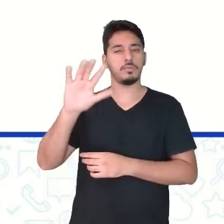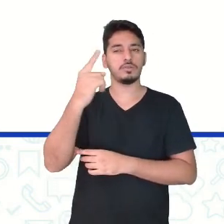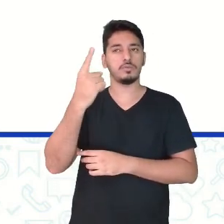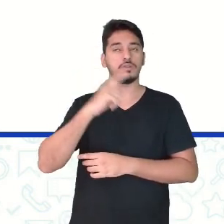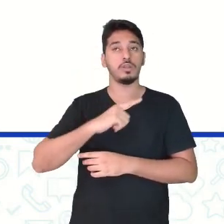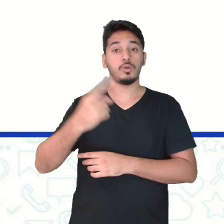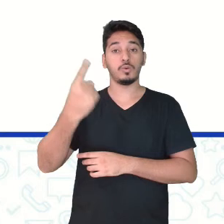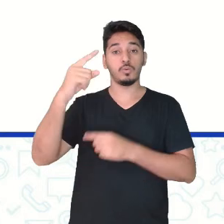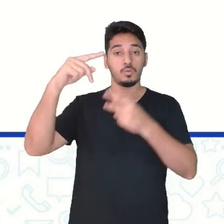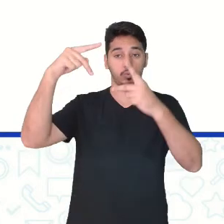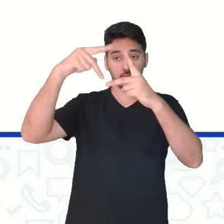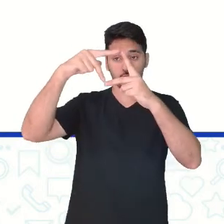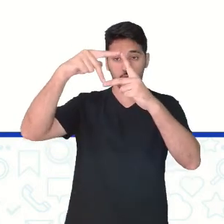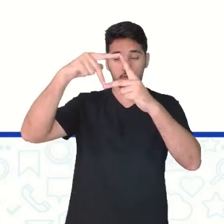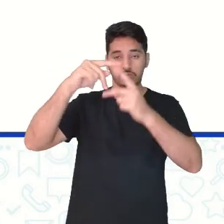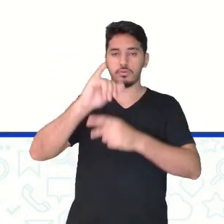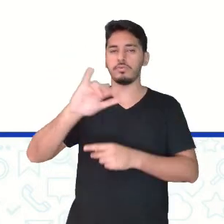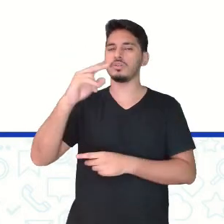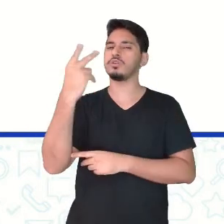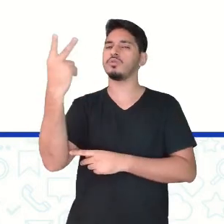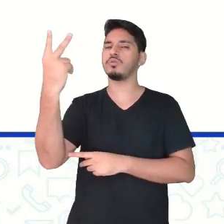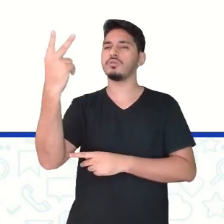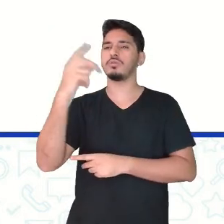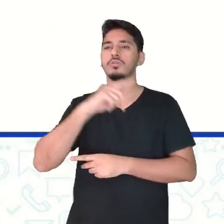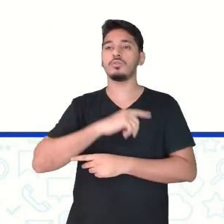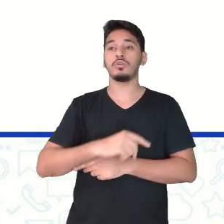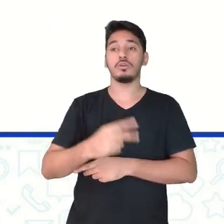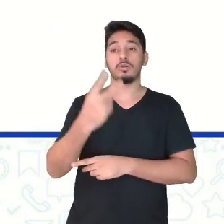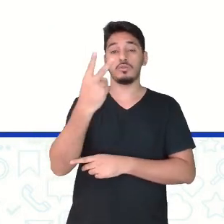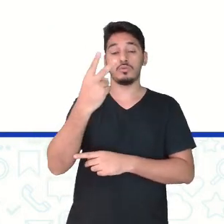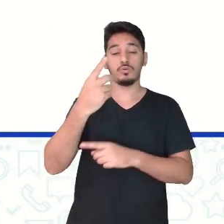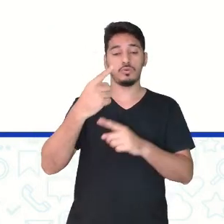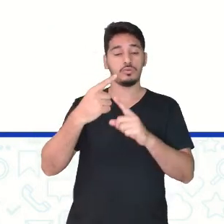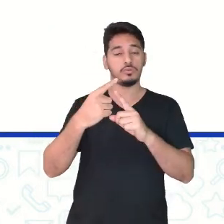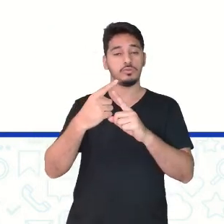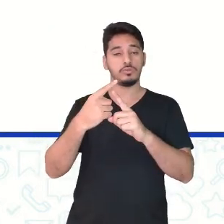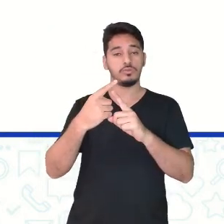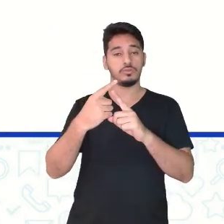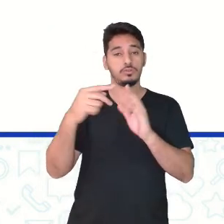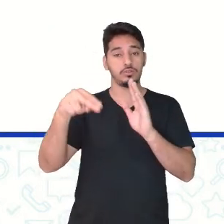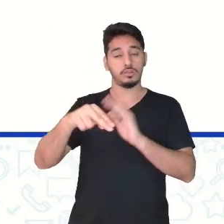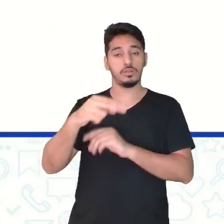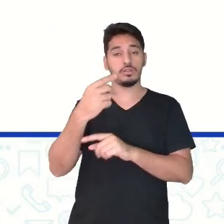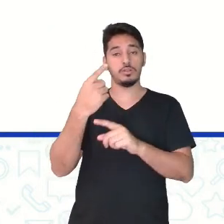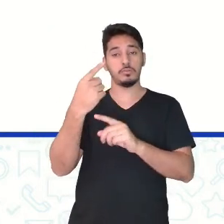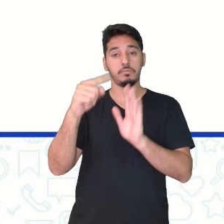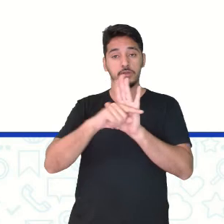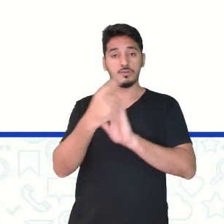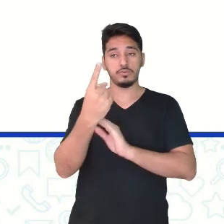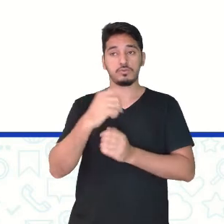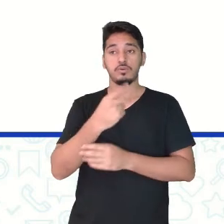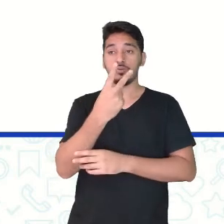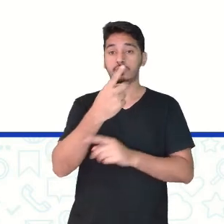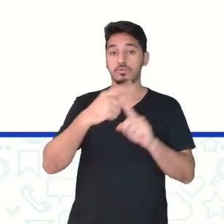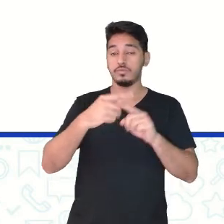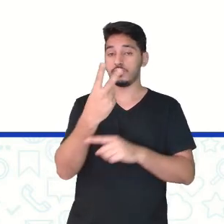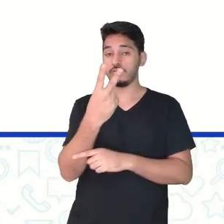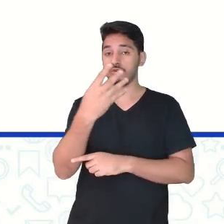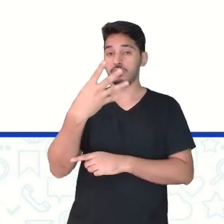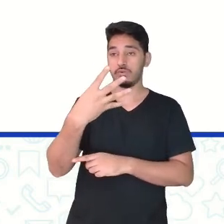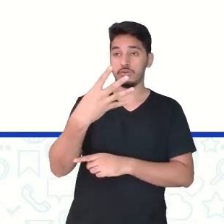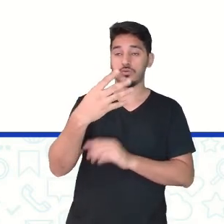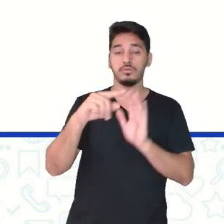quadradinho. A figura 2, eu tenho 2n menos 1. Só que n agora vale 2. 2 vezes 2,